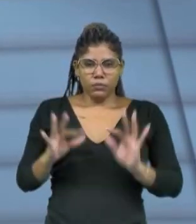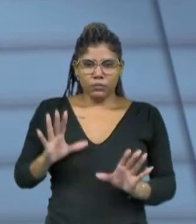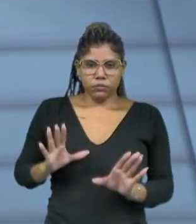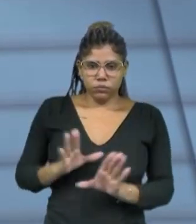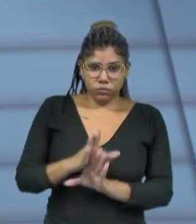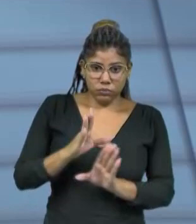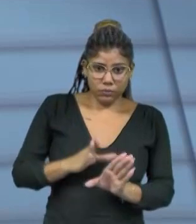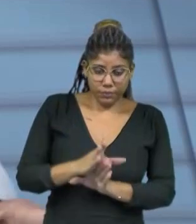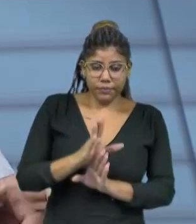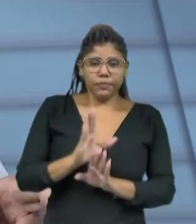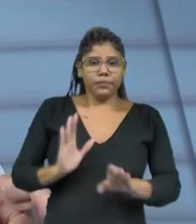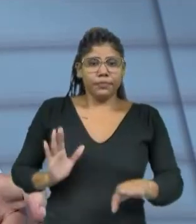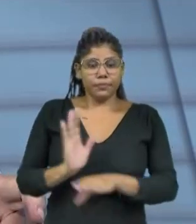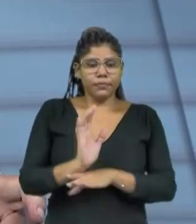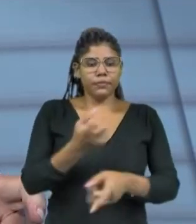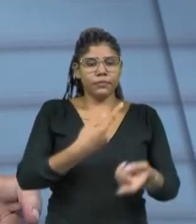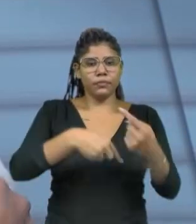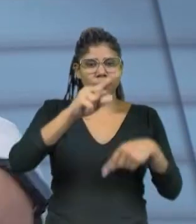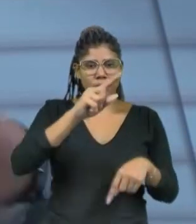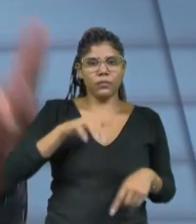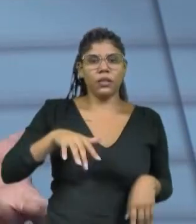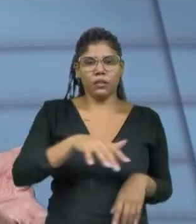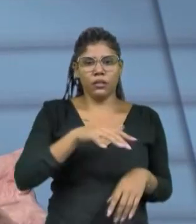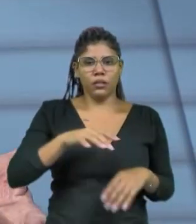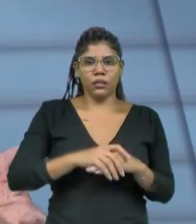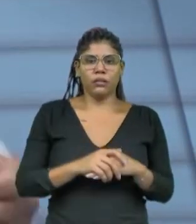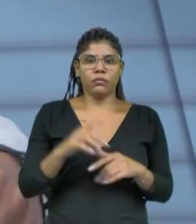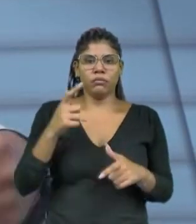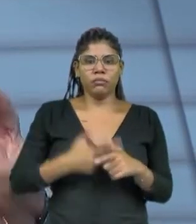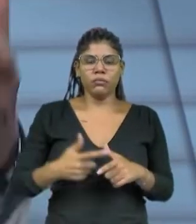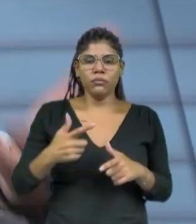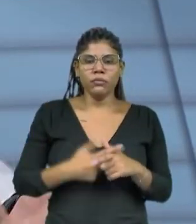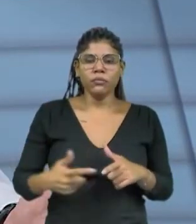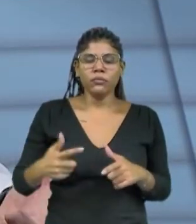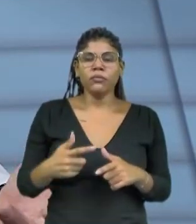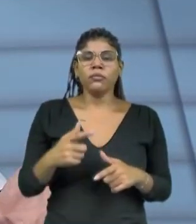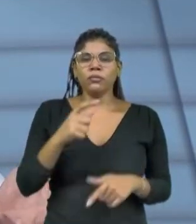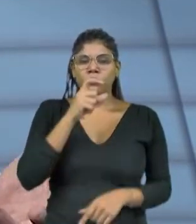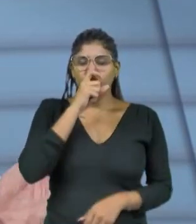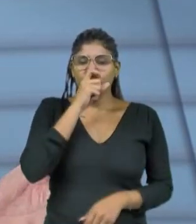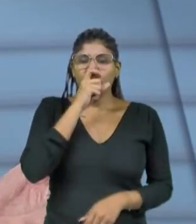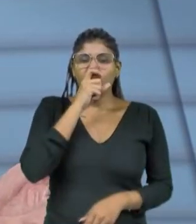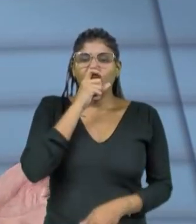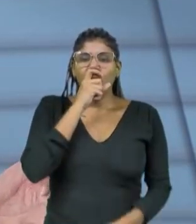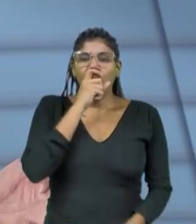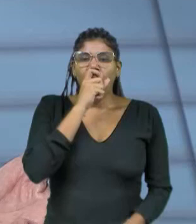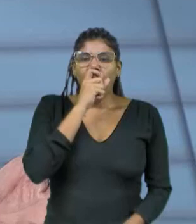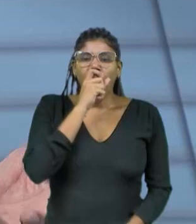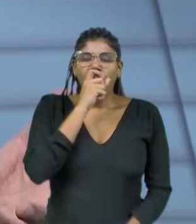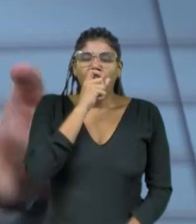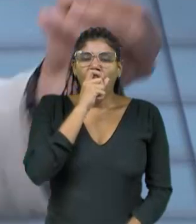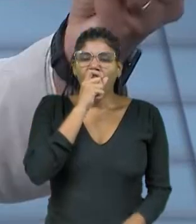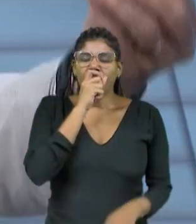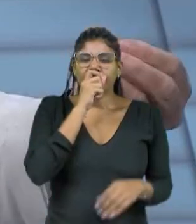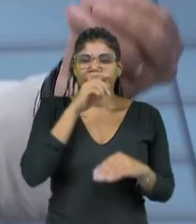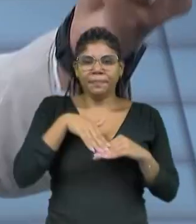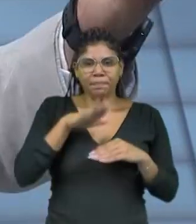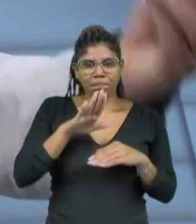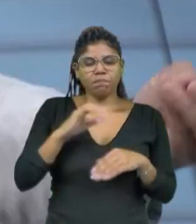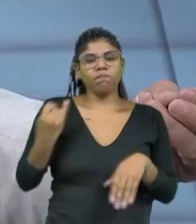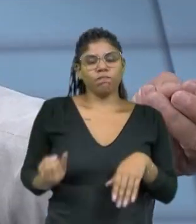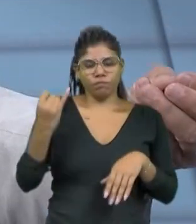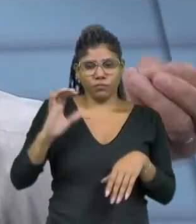na região e os problemas que seriam mais importantes serem resolvidos. E com o apoio